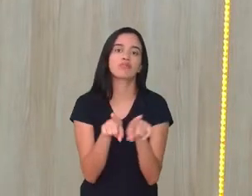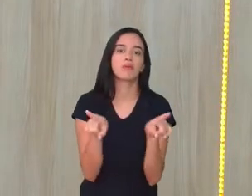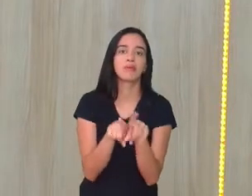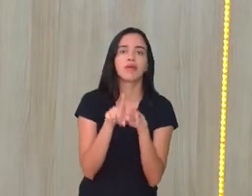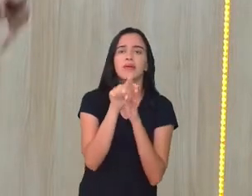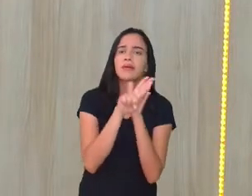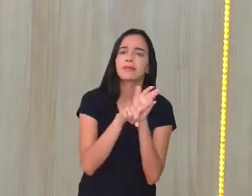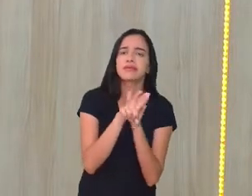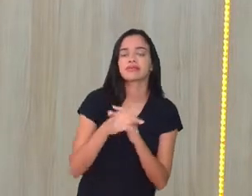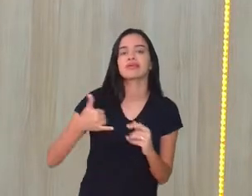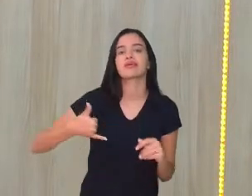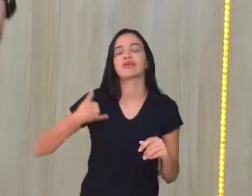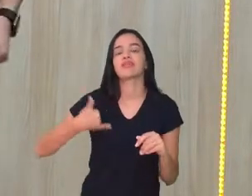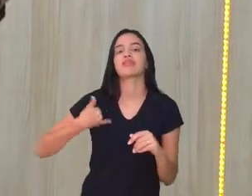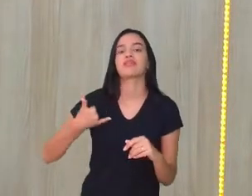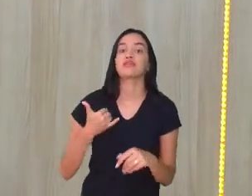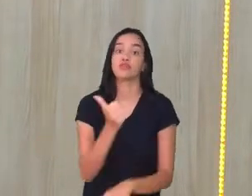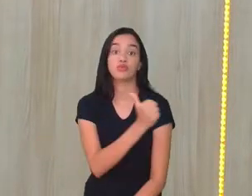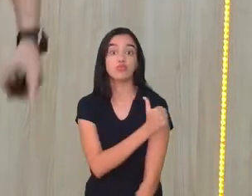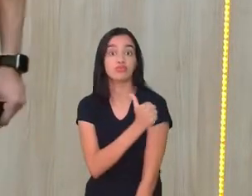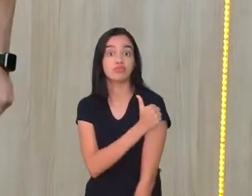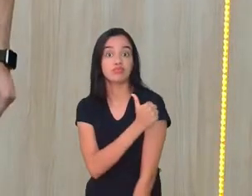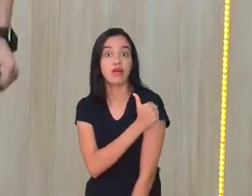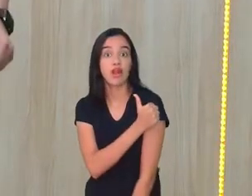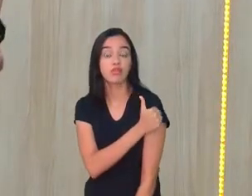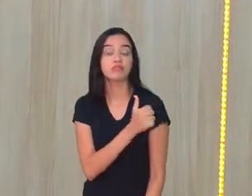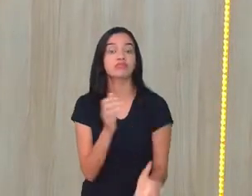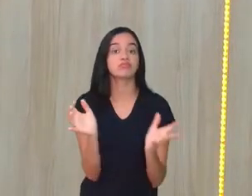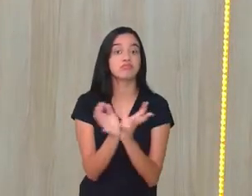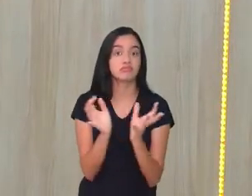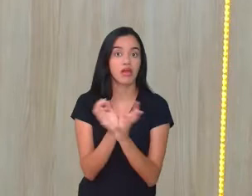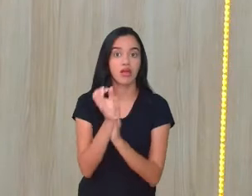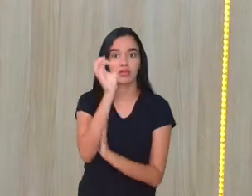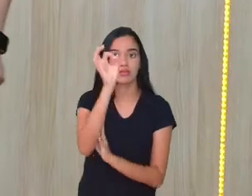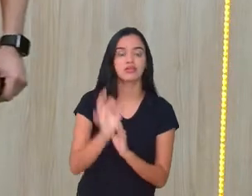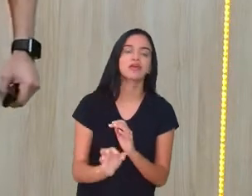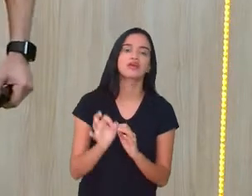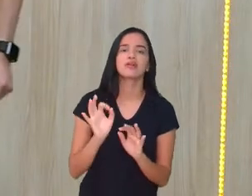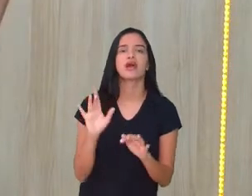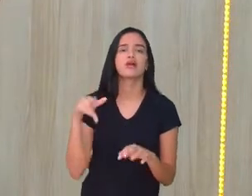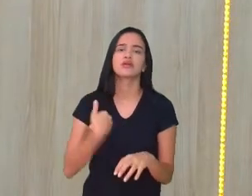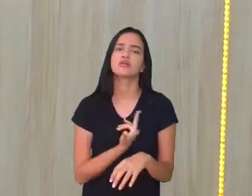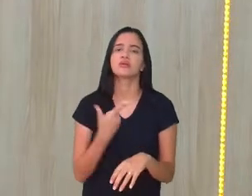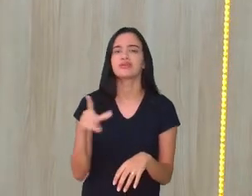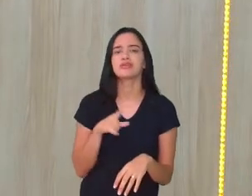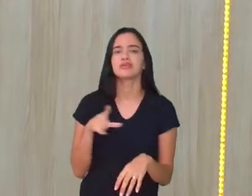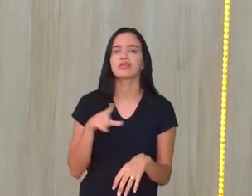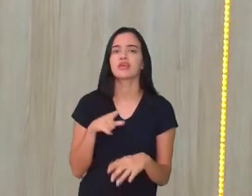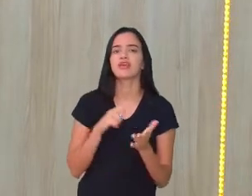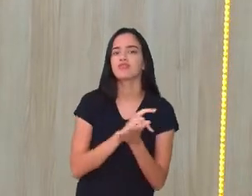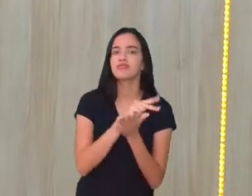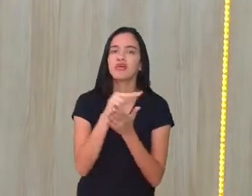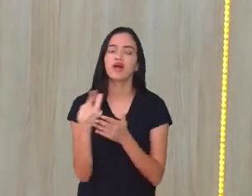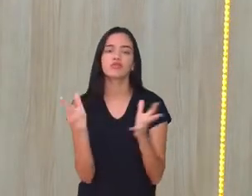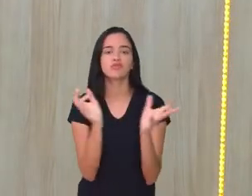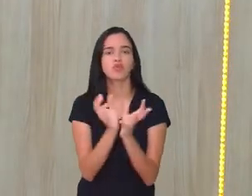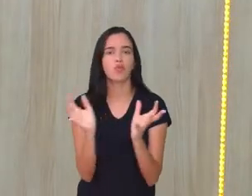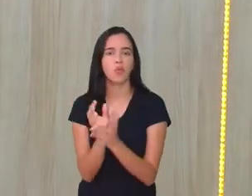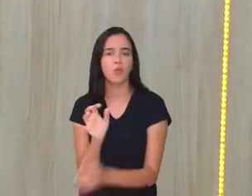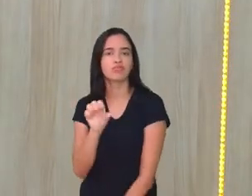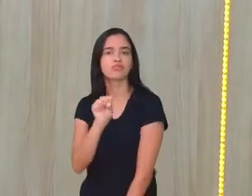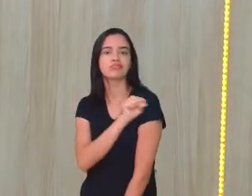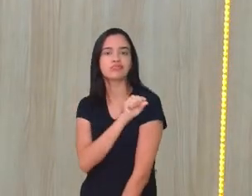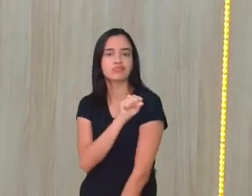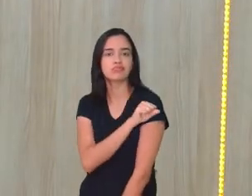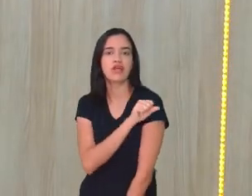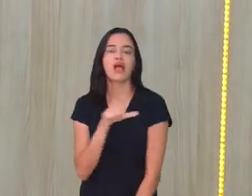pesquisar a idade dos alunos da sua turma, tá? Geralmente a gente tem aí várias turmas de 8º ano, né? Então